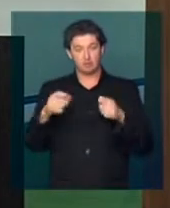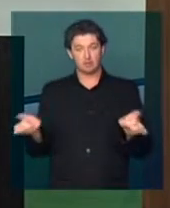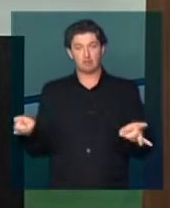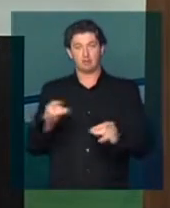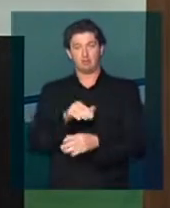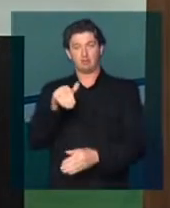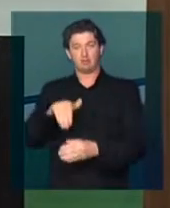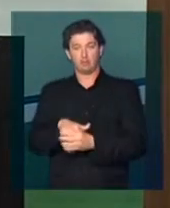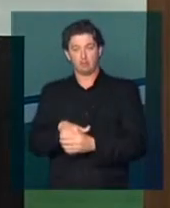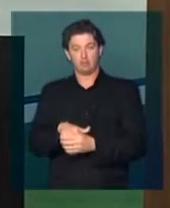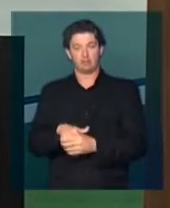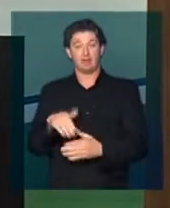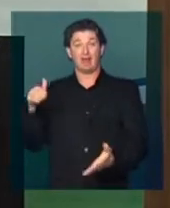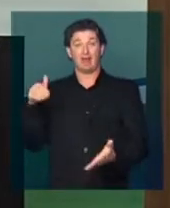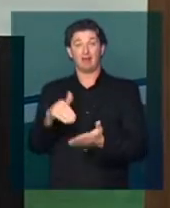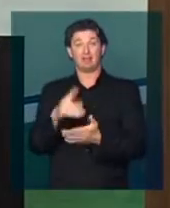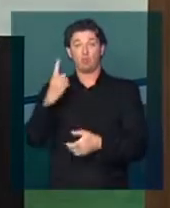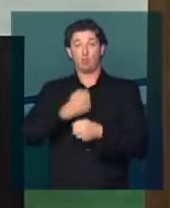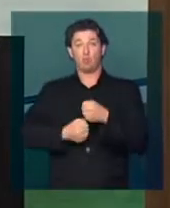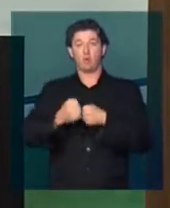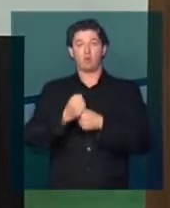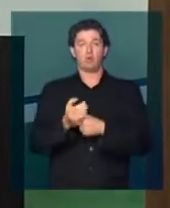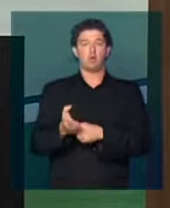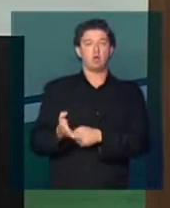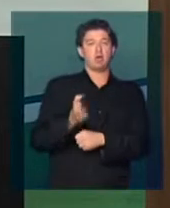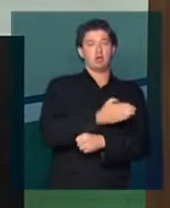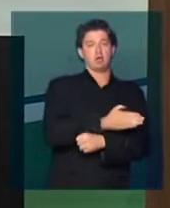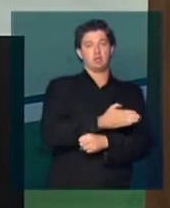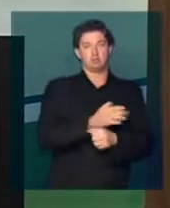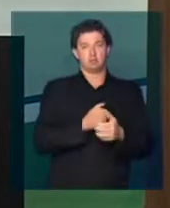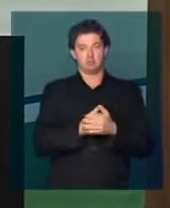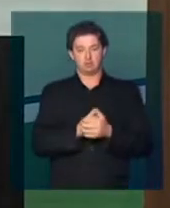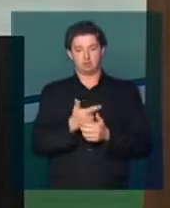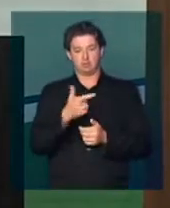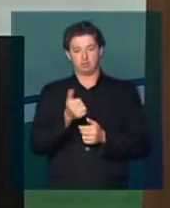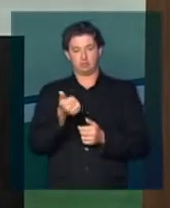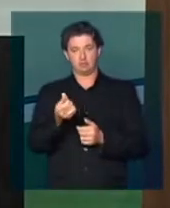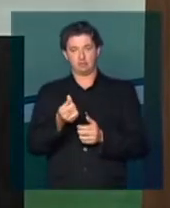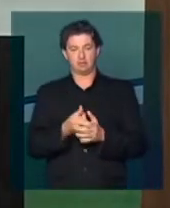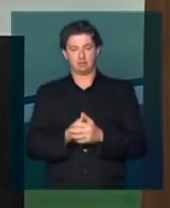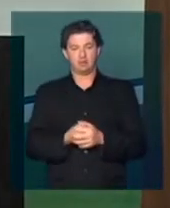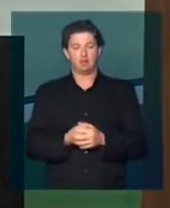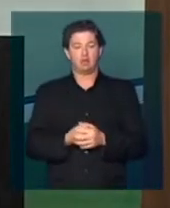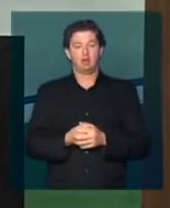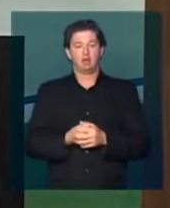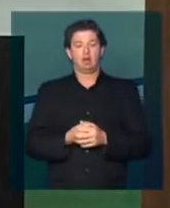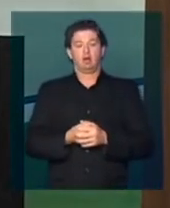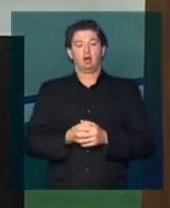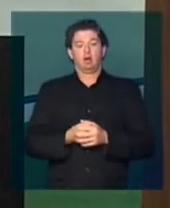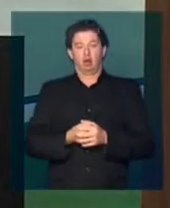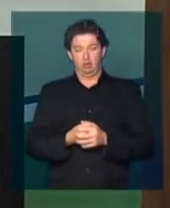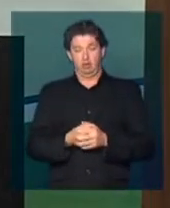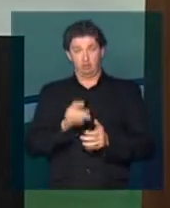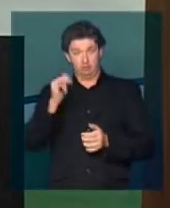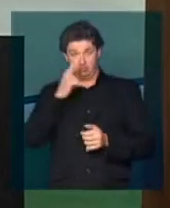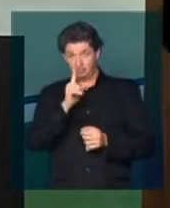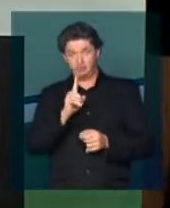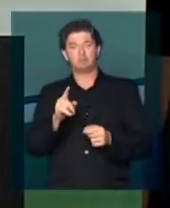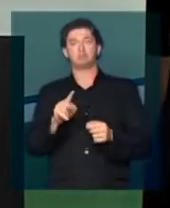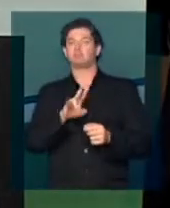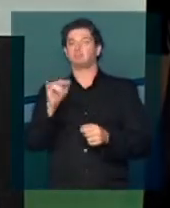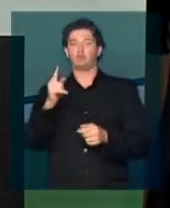concluída a votação até um ano antes da eleição de 2016. Senão, não valerá para as eleições